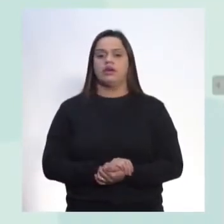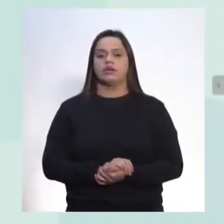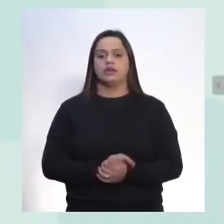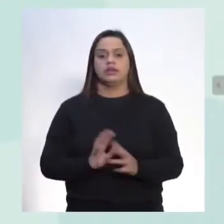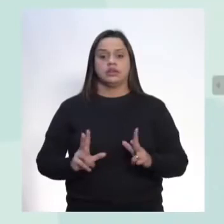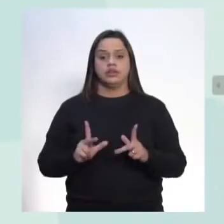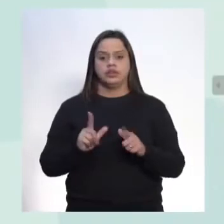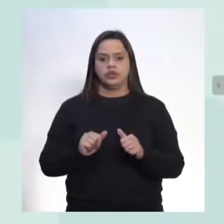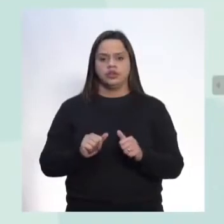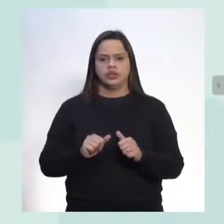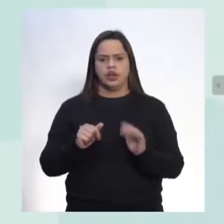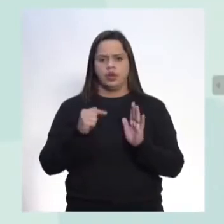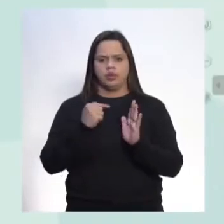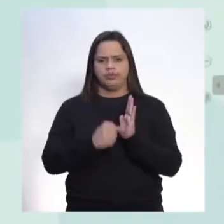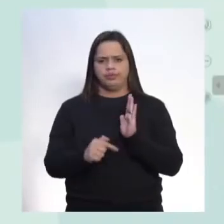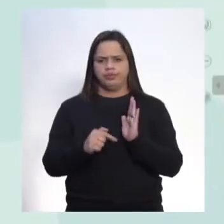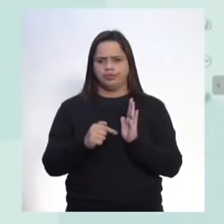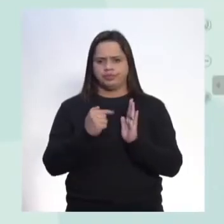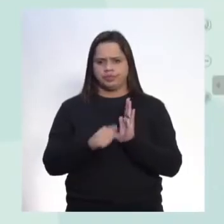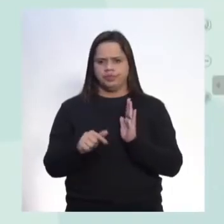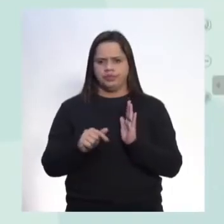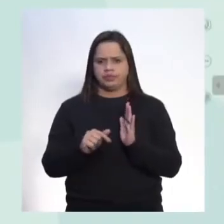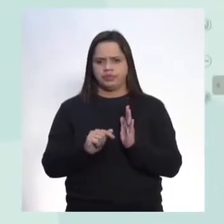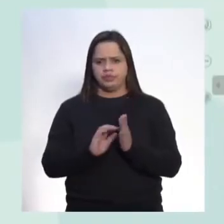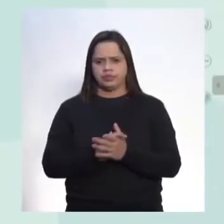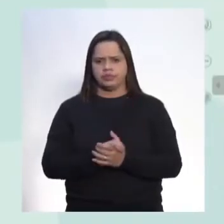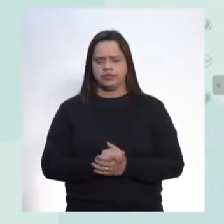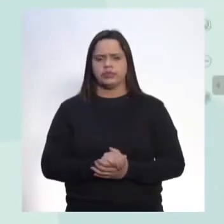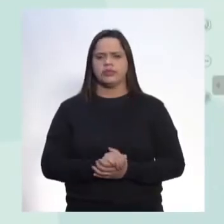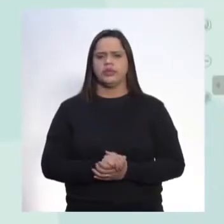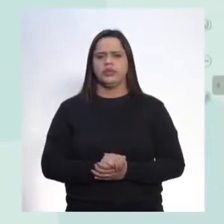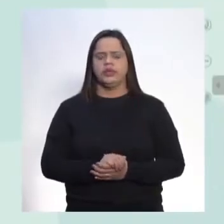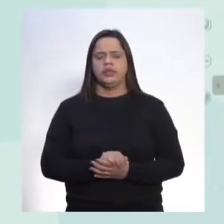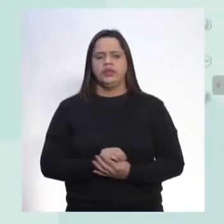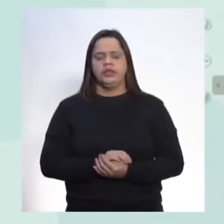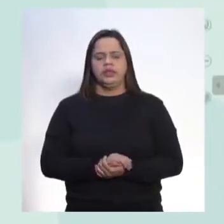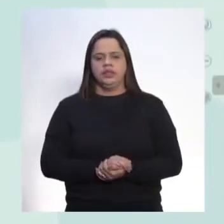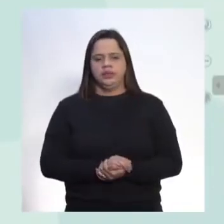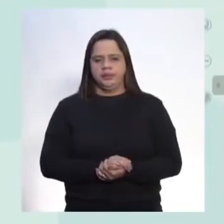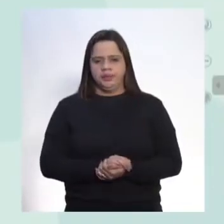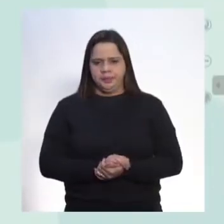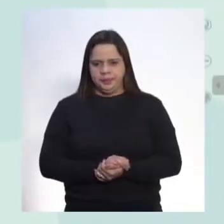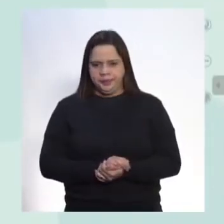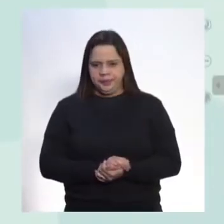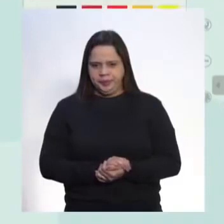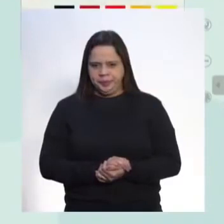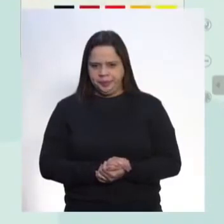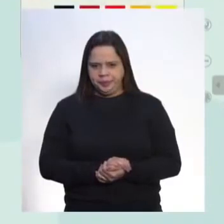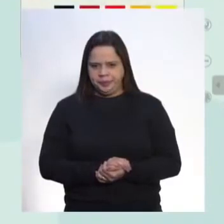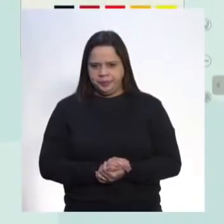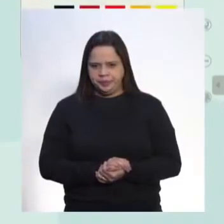riscar aqui, ó, sem querer, como que eu apago isso aqui? Borracha, aqui?